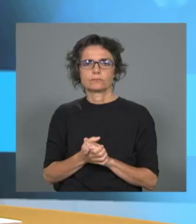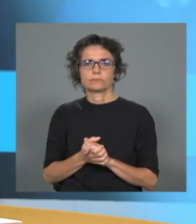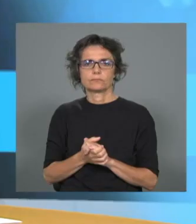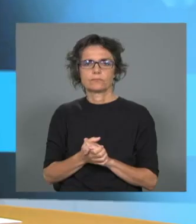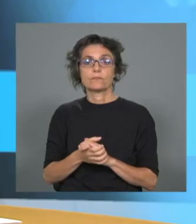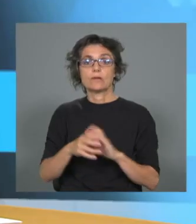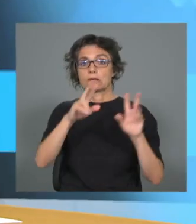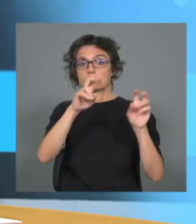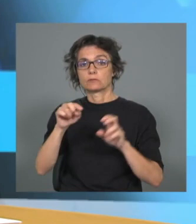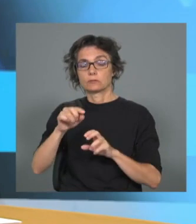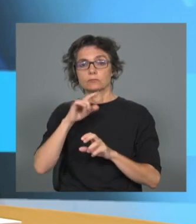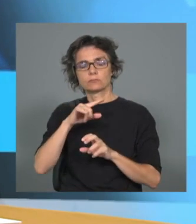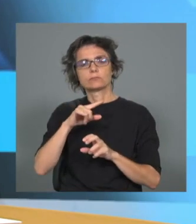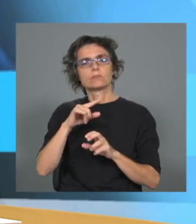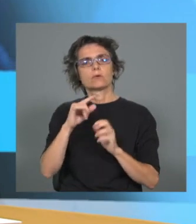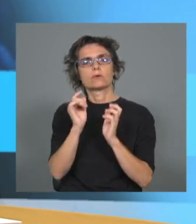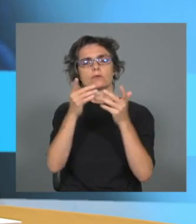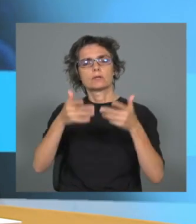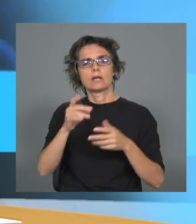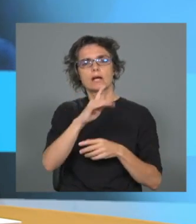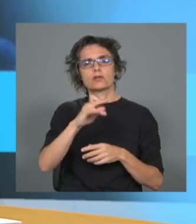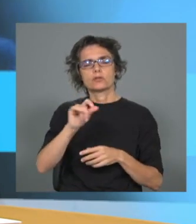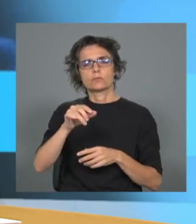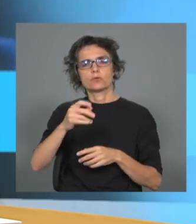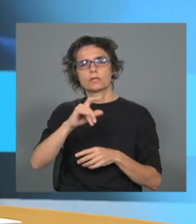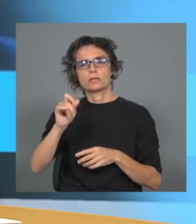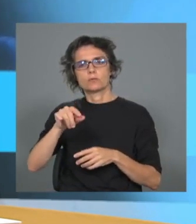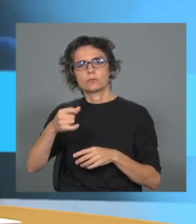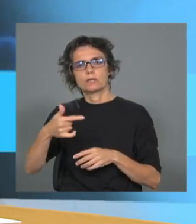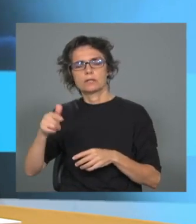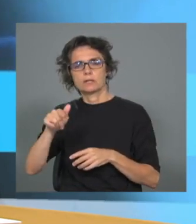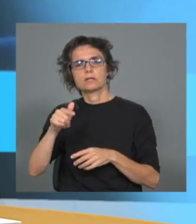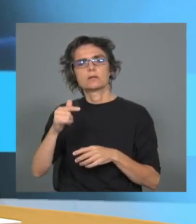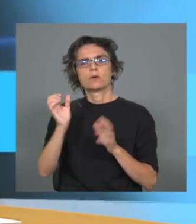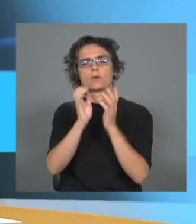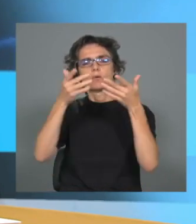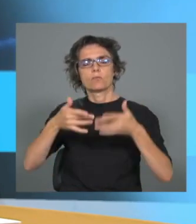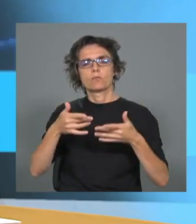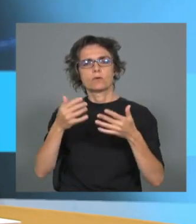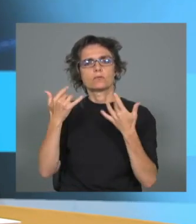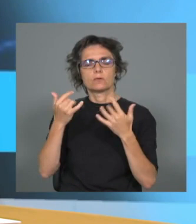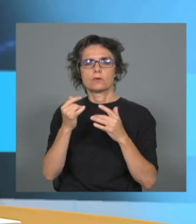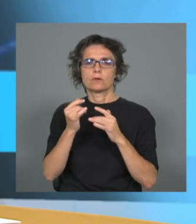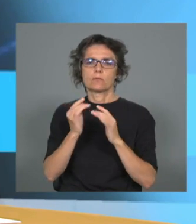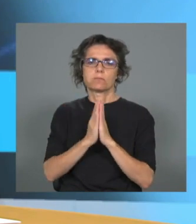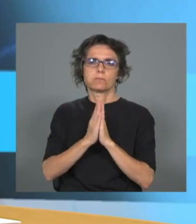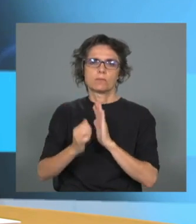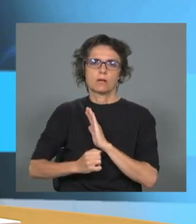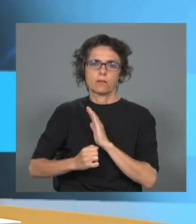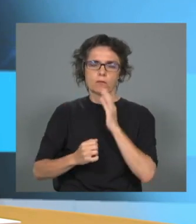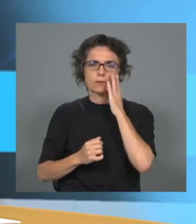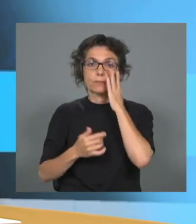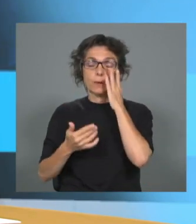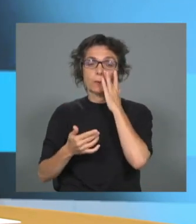São temas que pode acompanhar em agência.eclesia.pt, o portal informativo da Igreja Católica. Agora olhamos